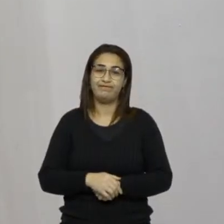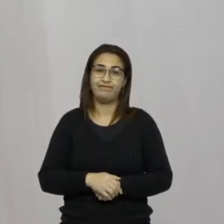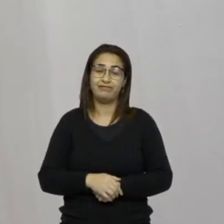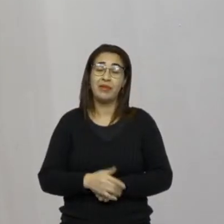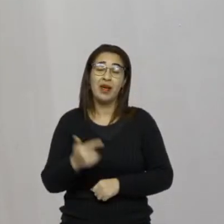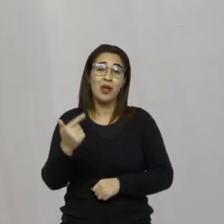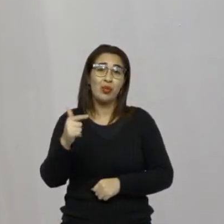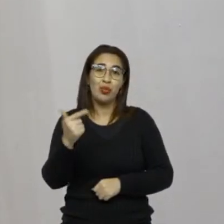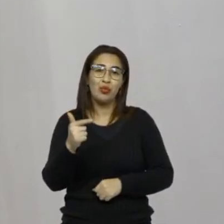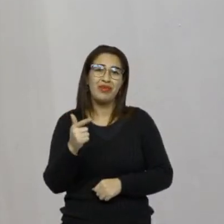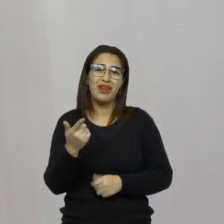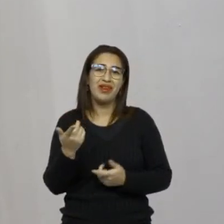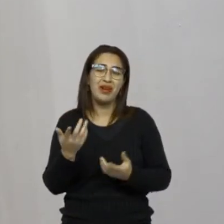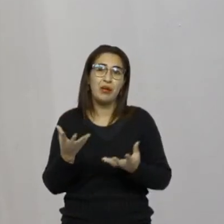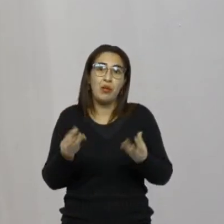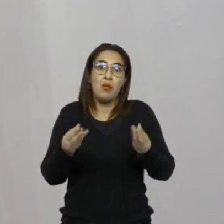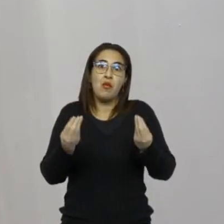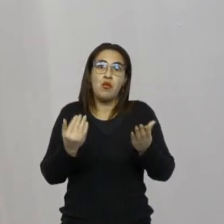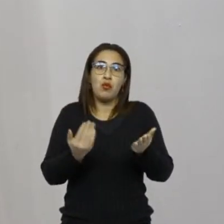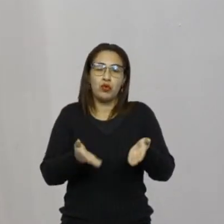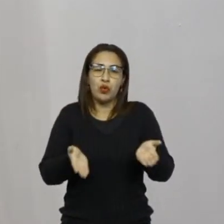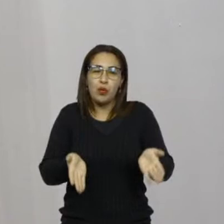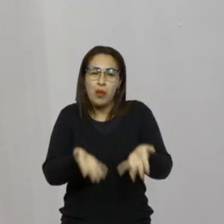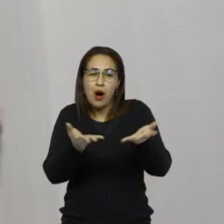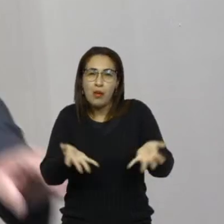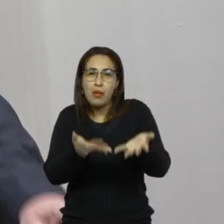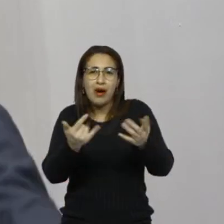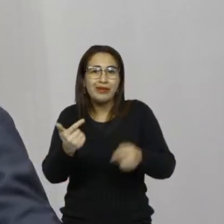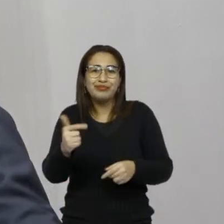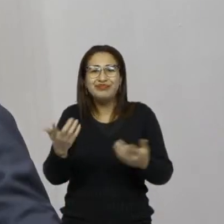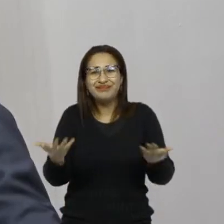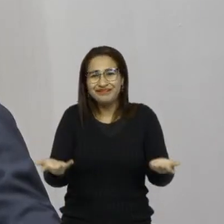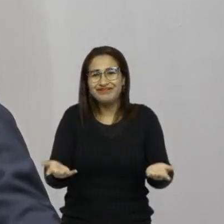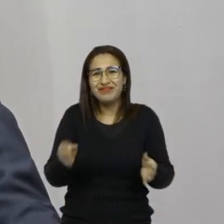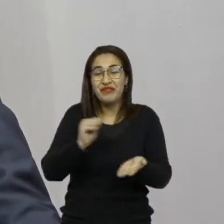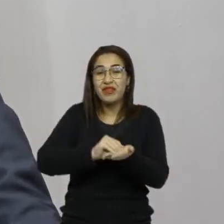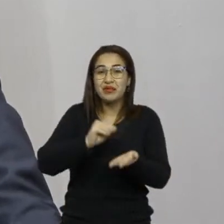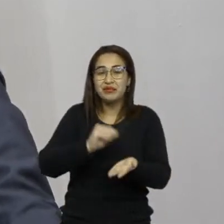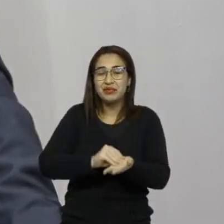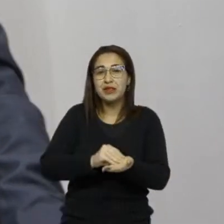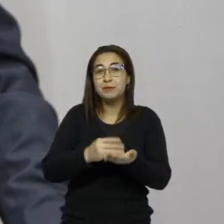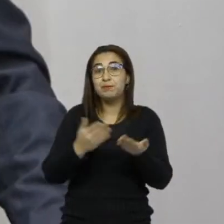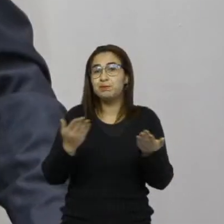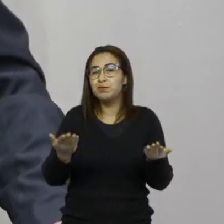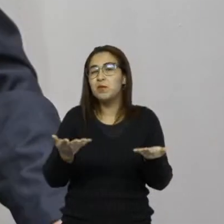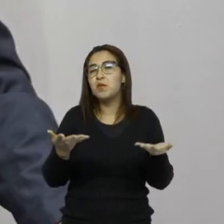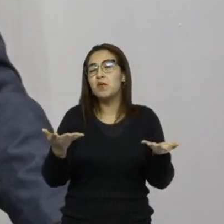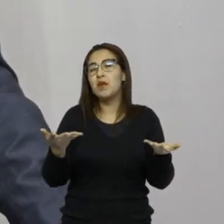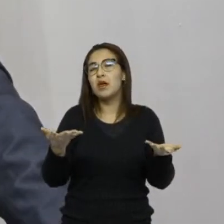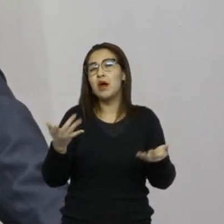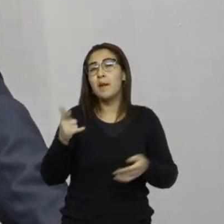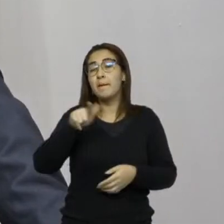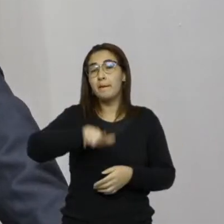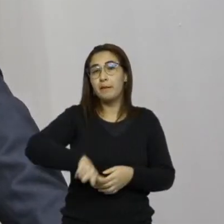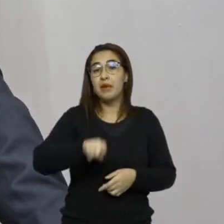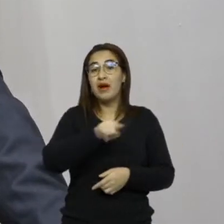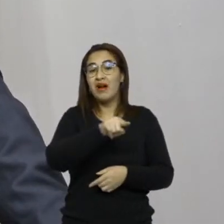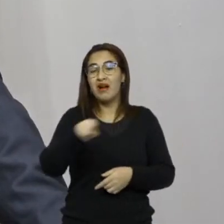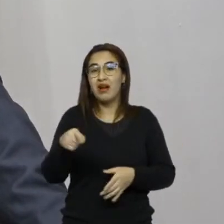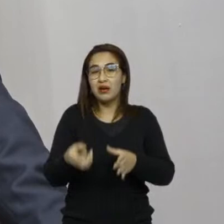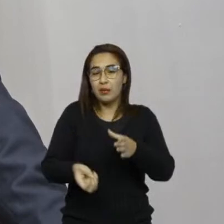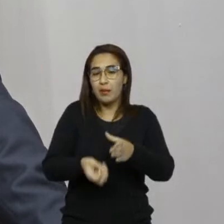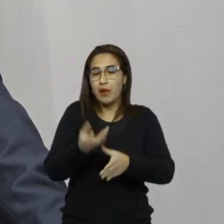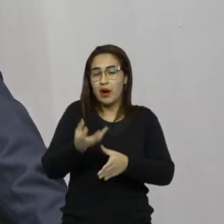incentivos nesta área. E, aliás, diga-se de passagem, de que o produtor